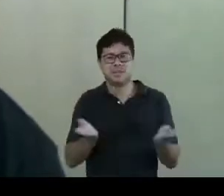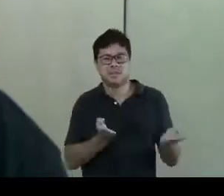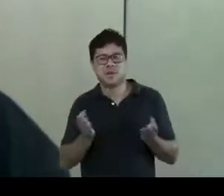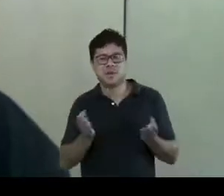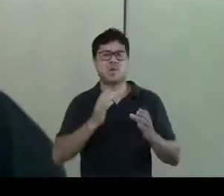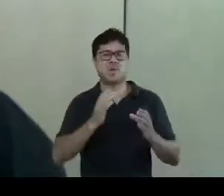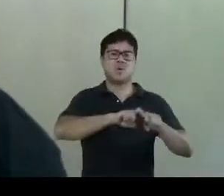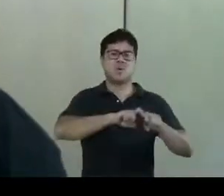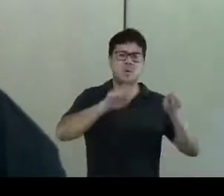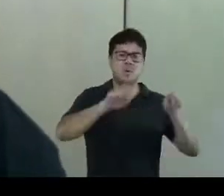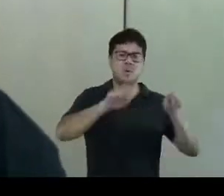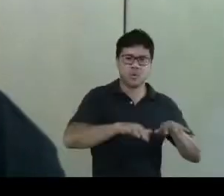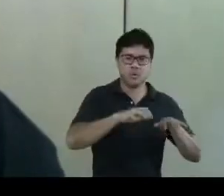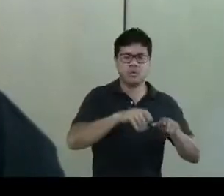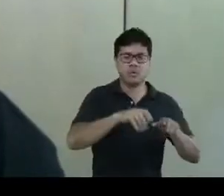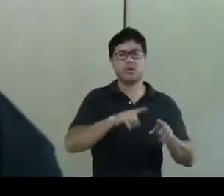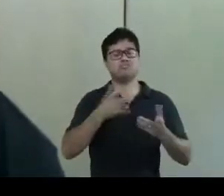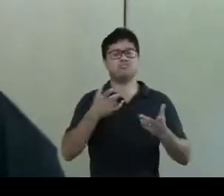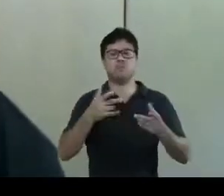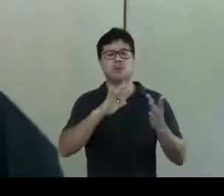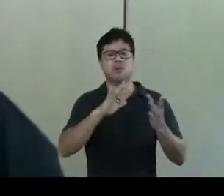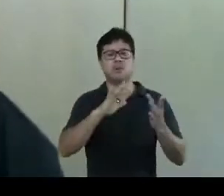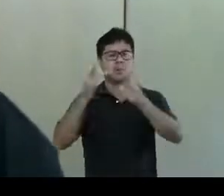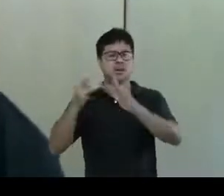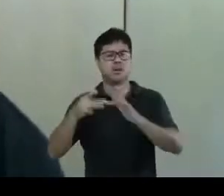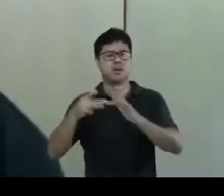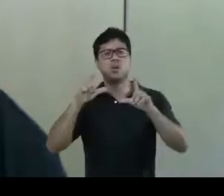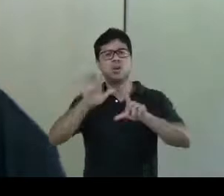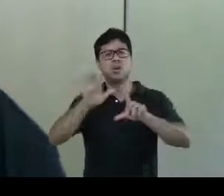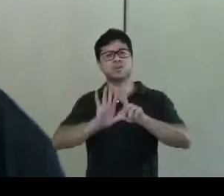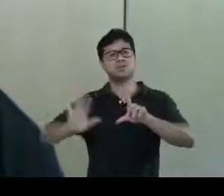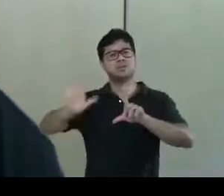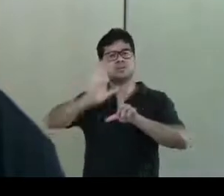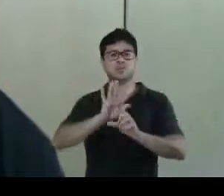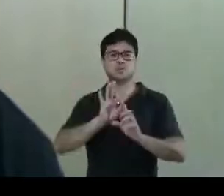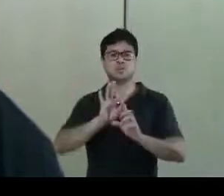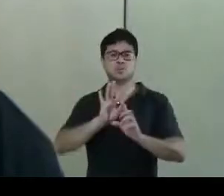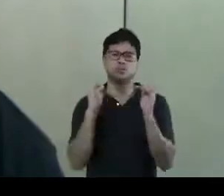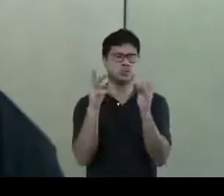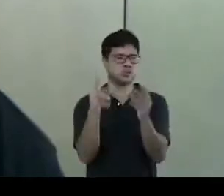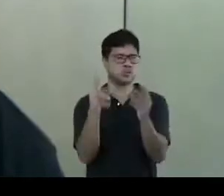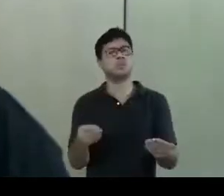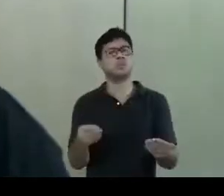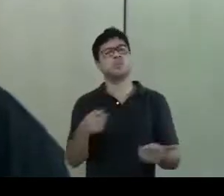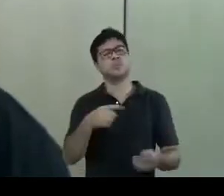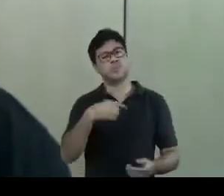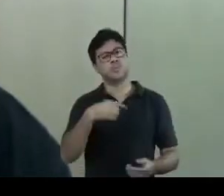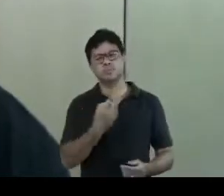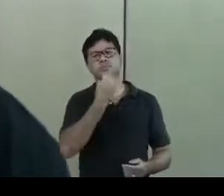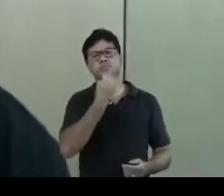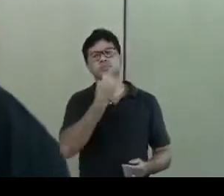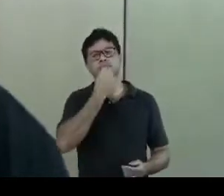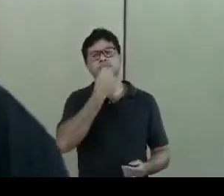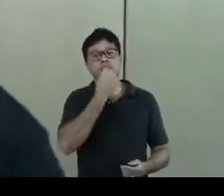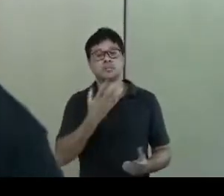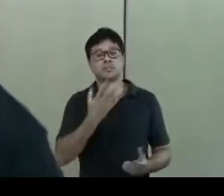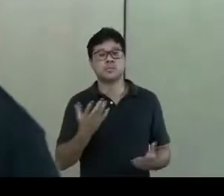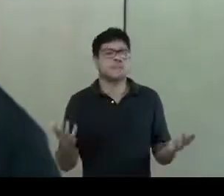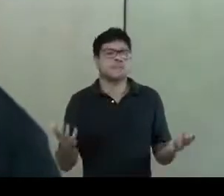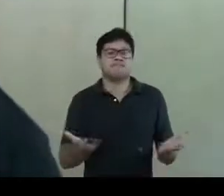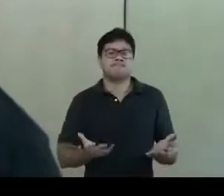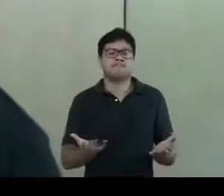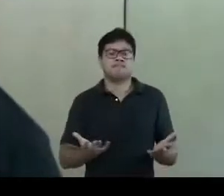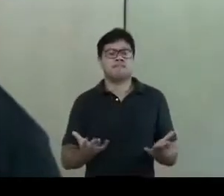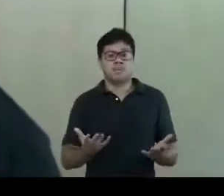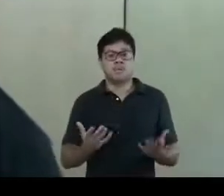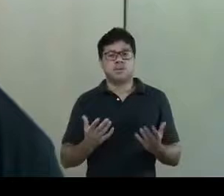da computação, né, da internet, do ciberespaço, né, e de tudo que a gente, obviamente, hoje